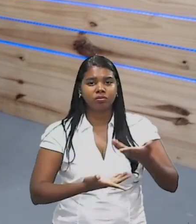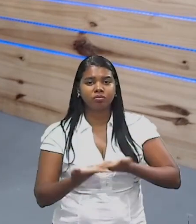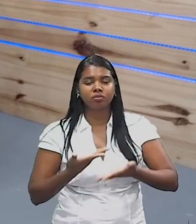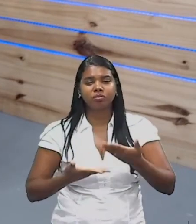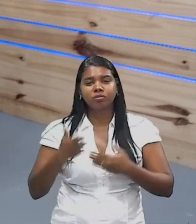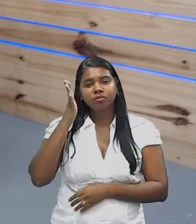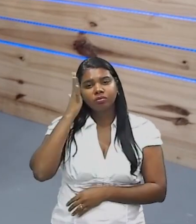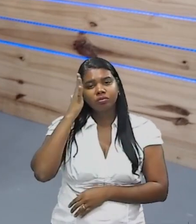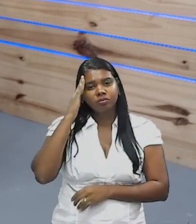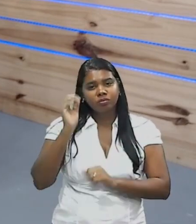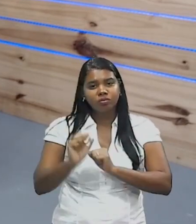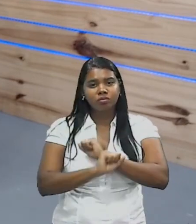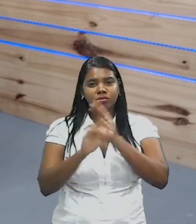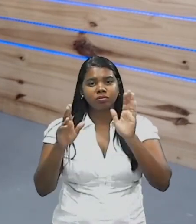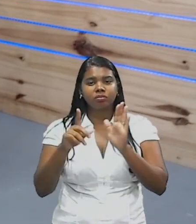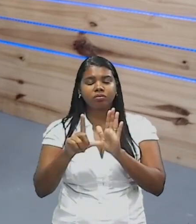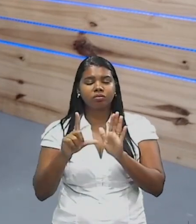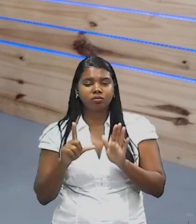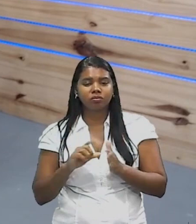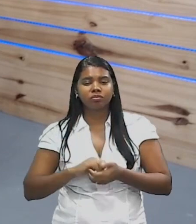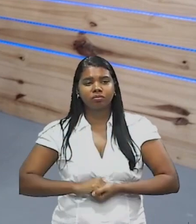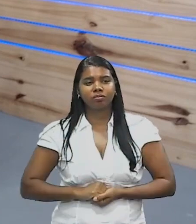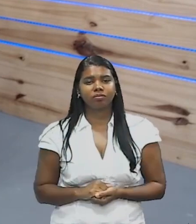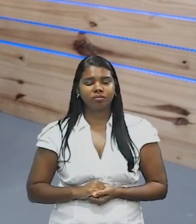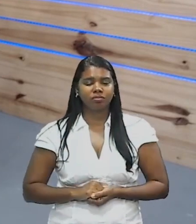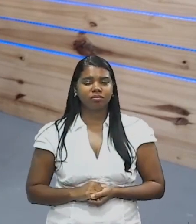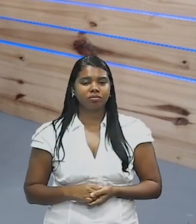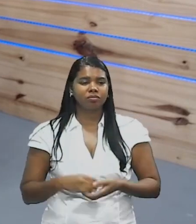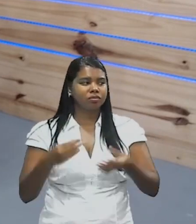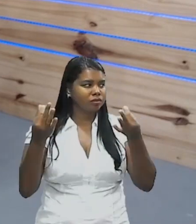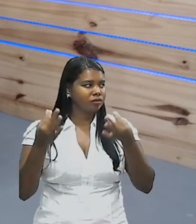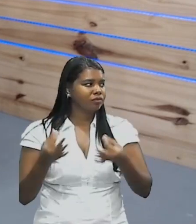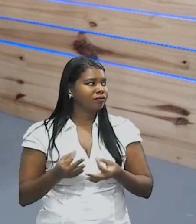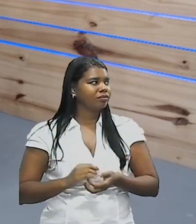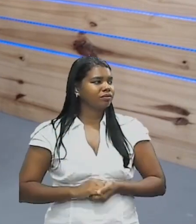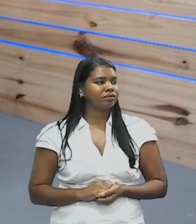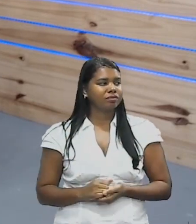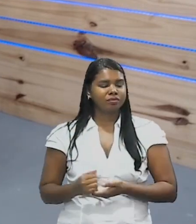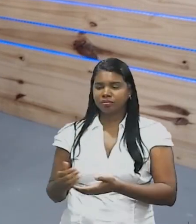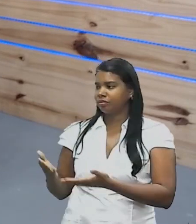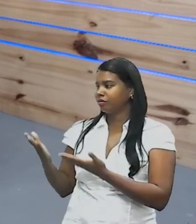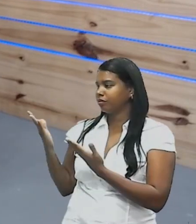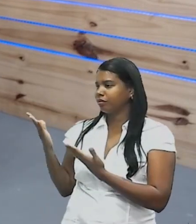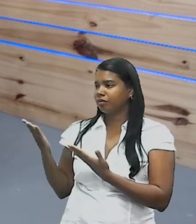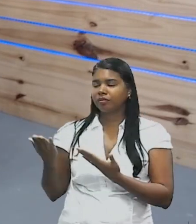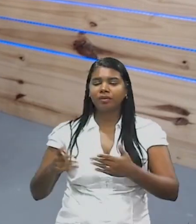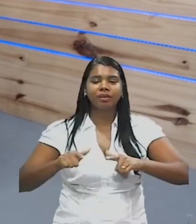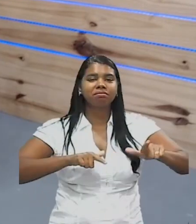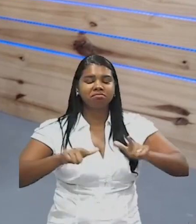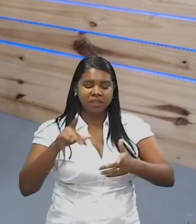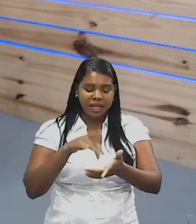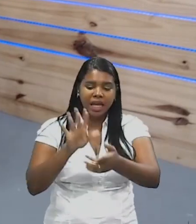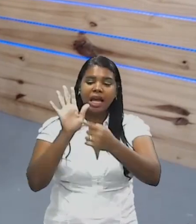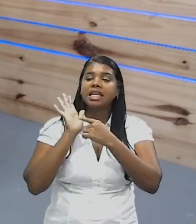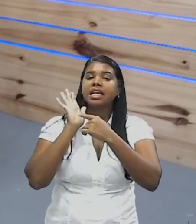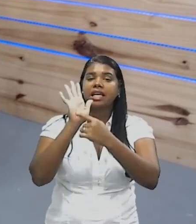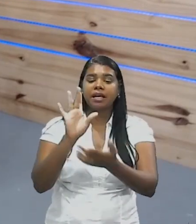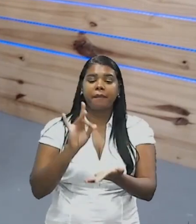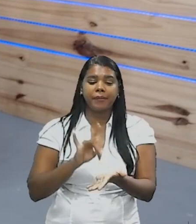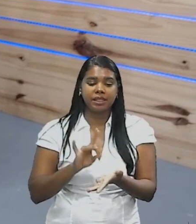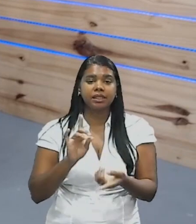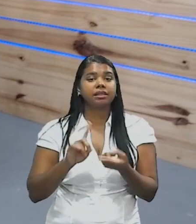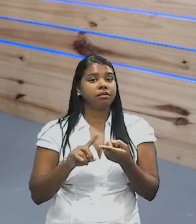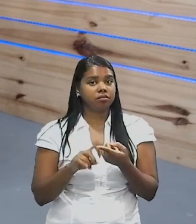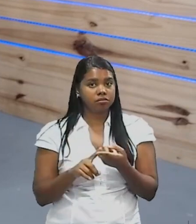entender o que vem antes, né? Isso, perfeito. É justamente isso. Trabalha apresentar para o cliente, mostrar para o